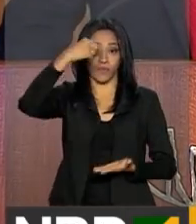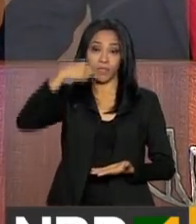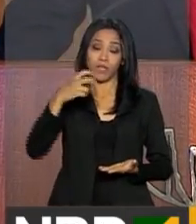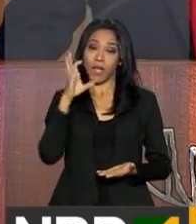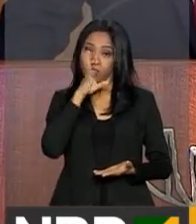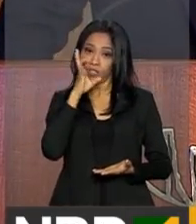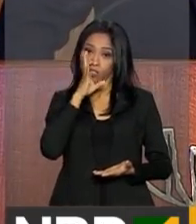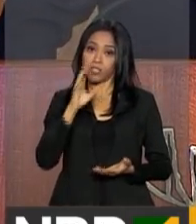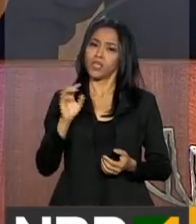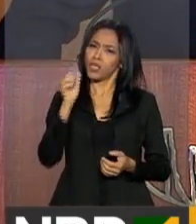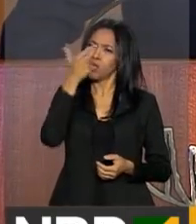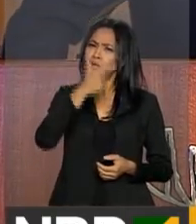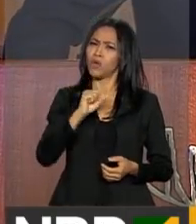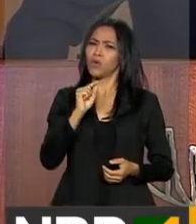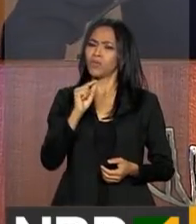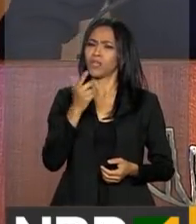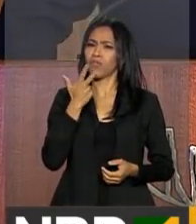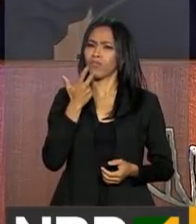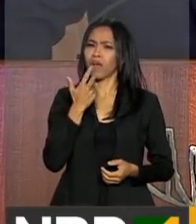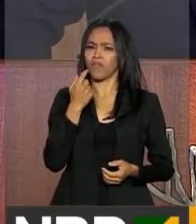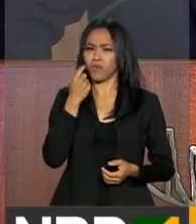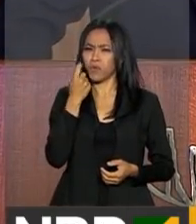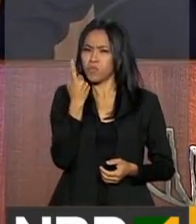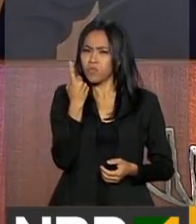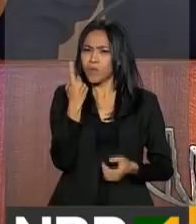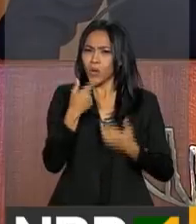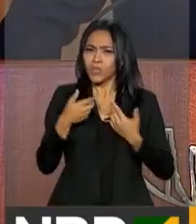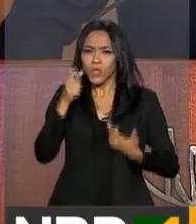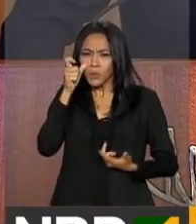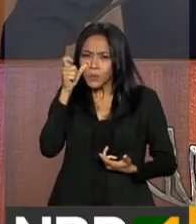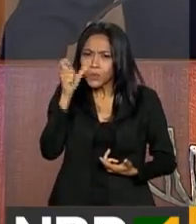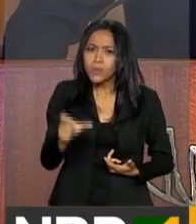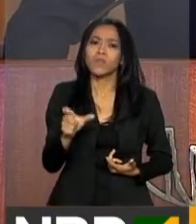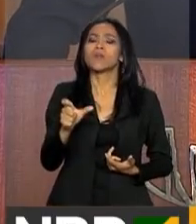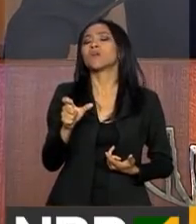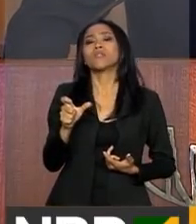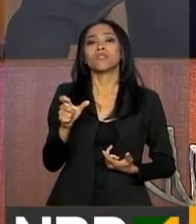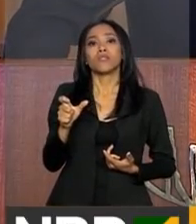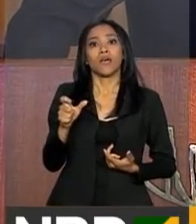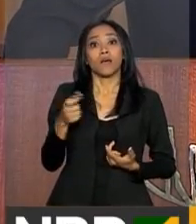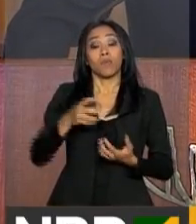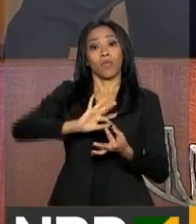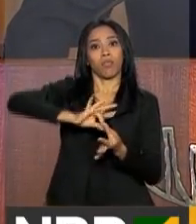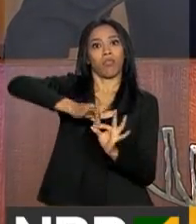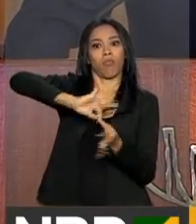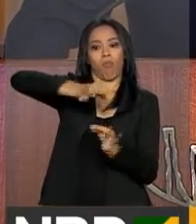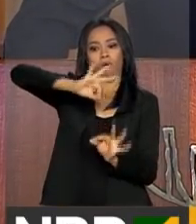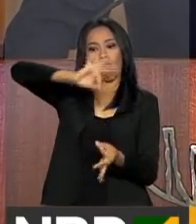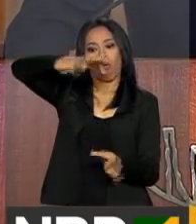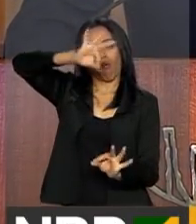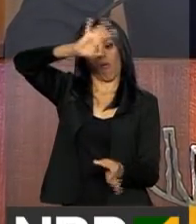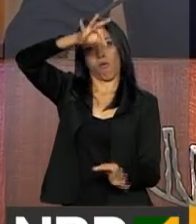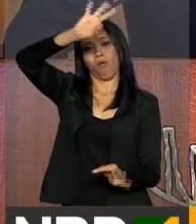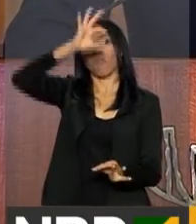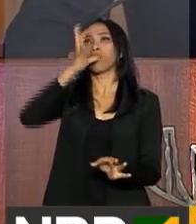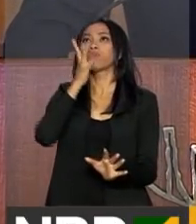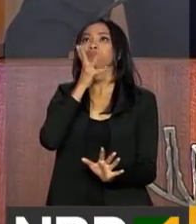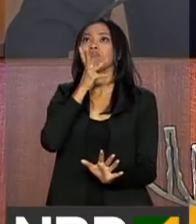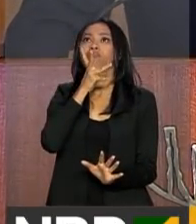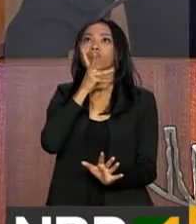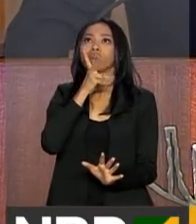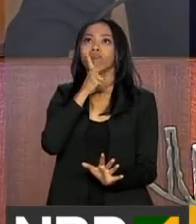presidente Piñera, que foi uma coisa muito, muito curiosa, né? As cerimônias, no geral, são muito longas, né? Às vezes